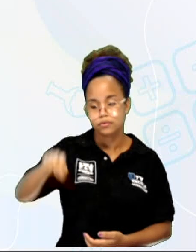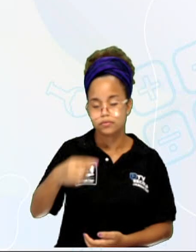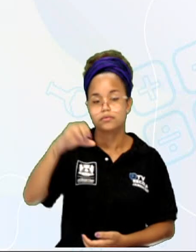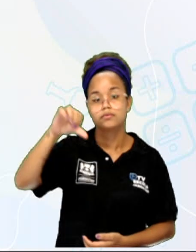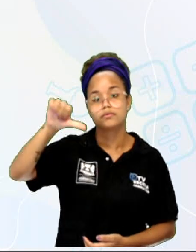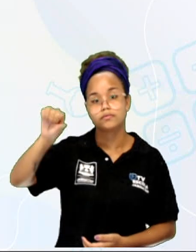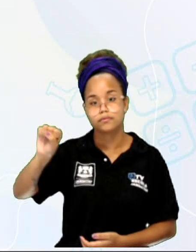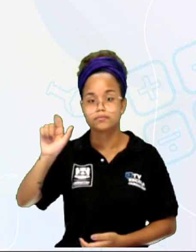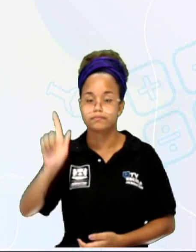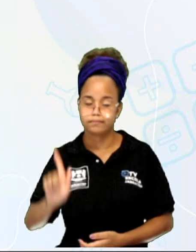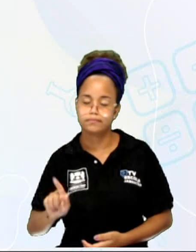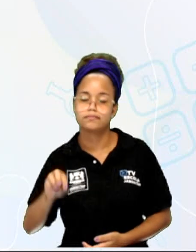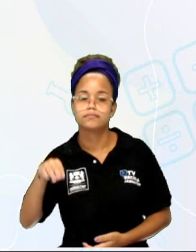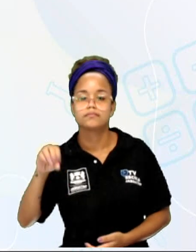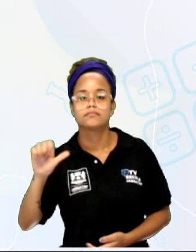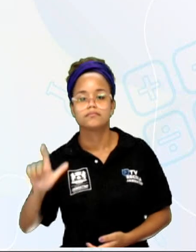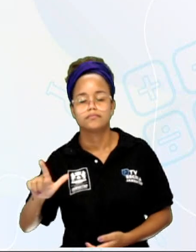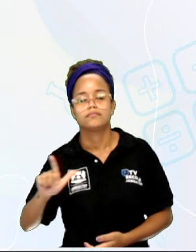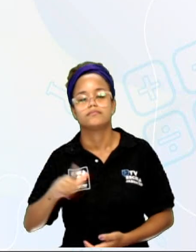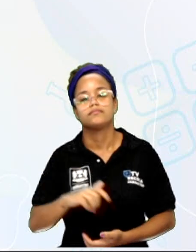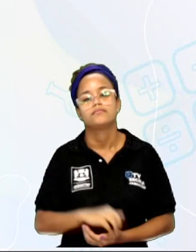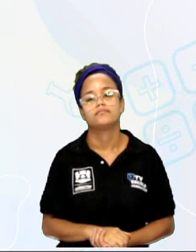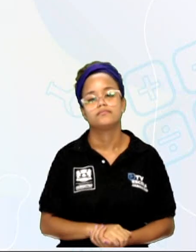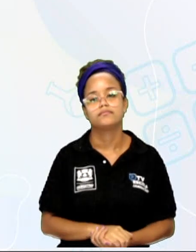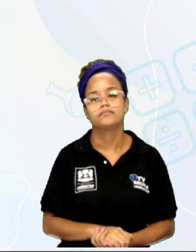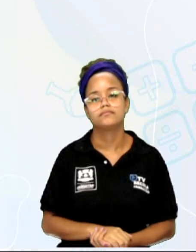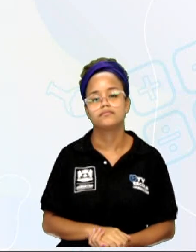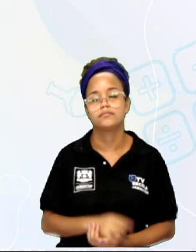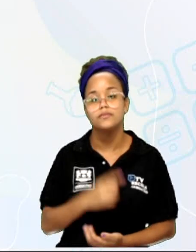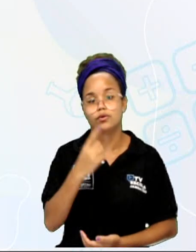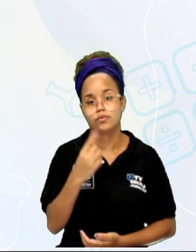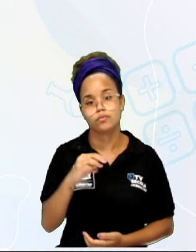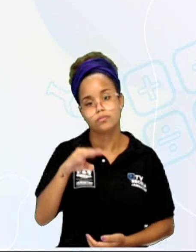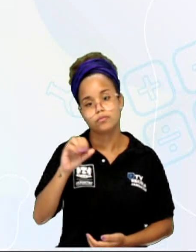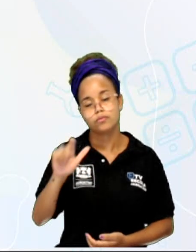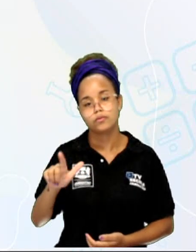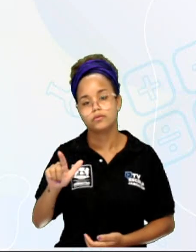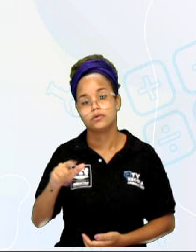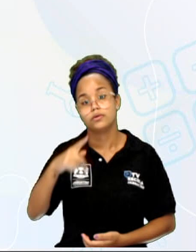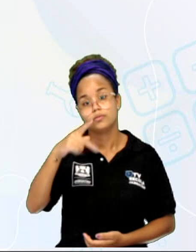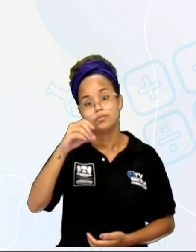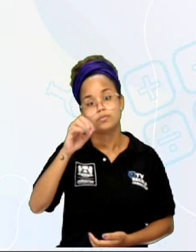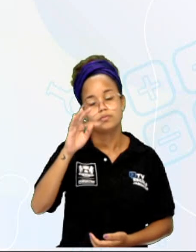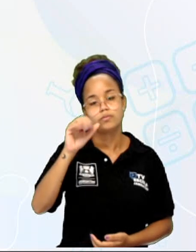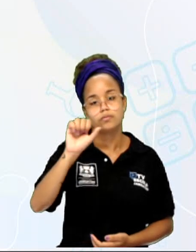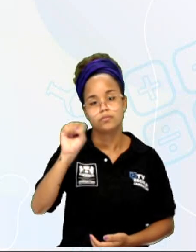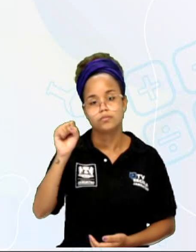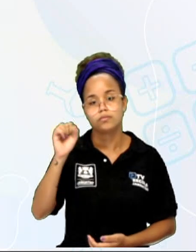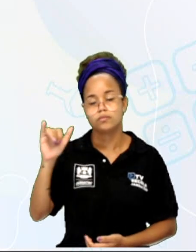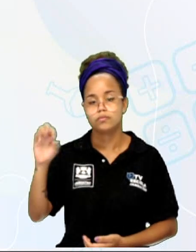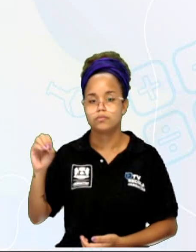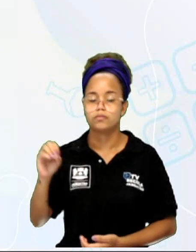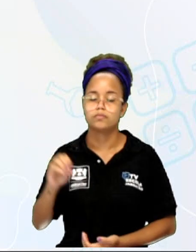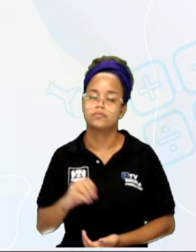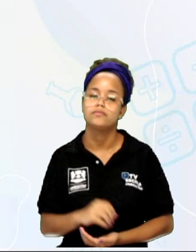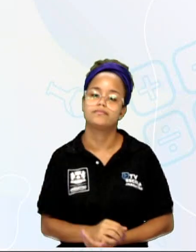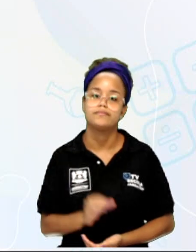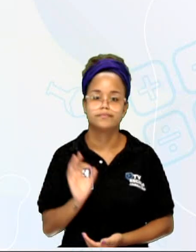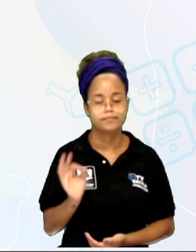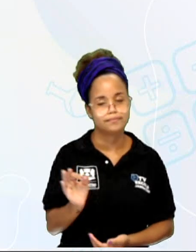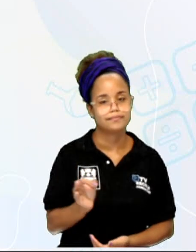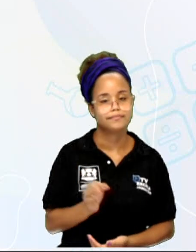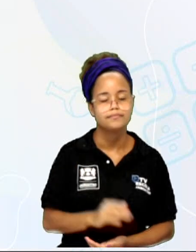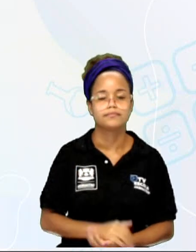165,98 gramas por mol em 1 mol de iodeto de potássio, certo? Para a gente